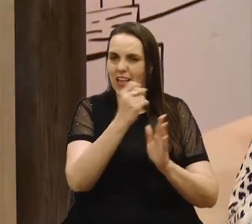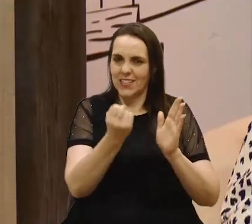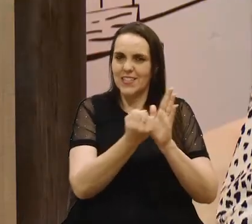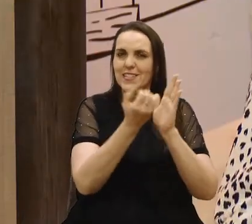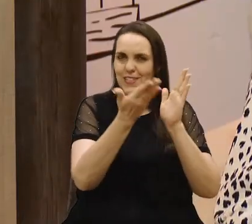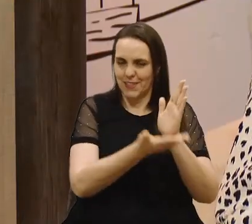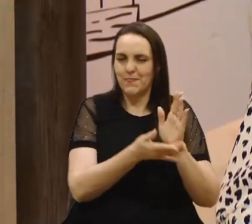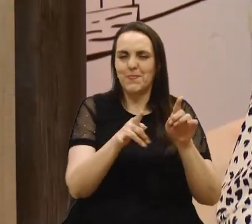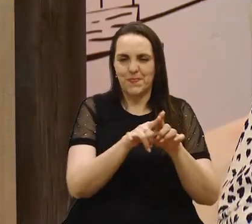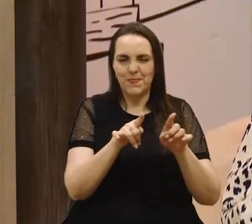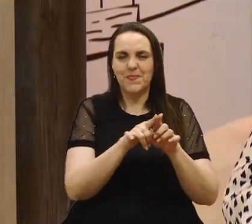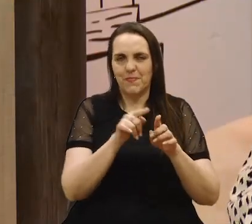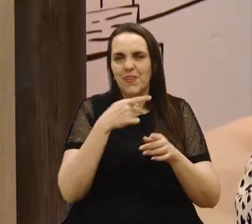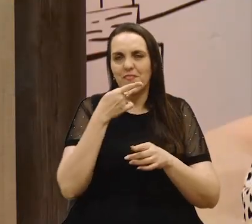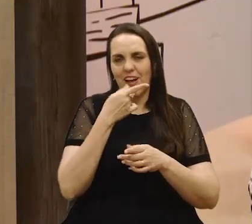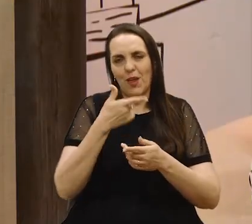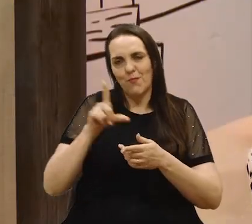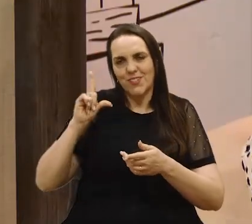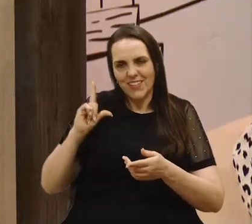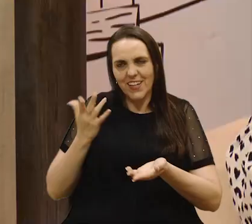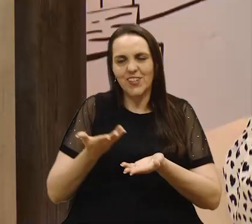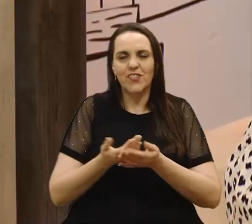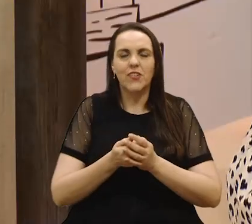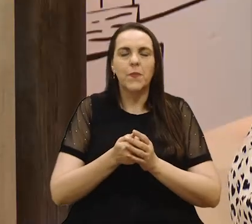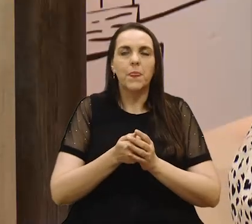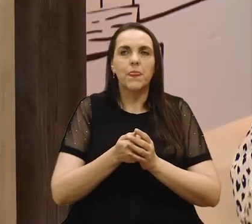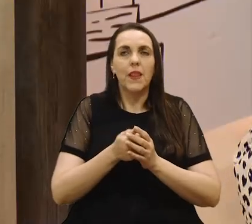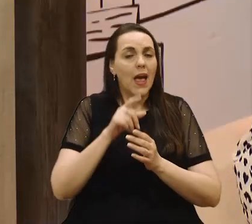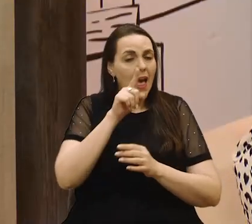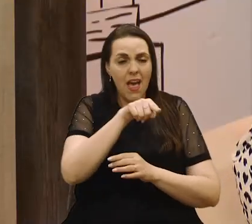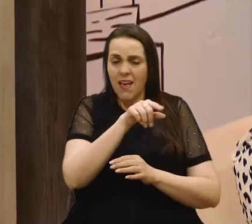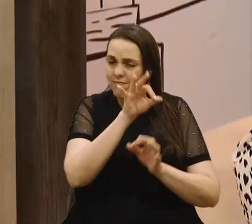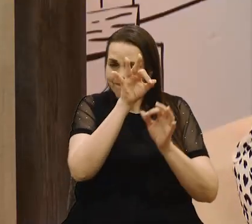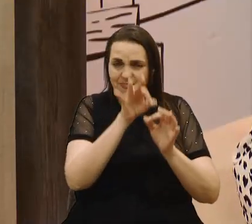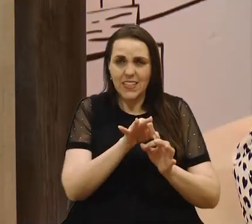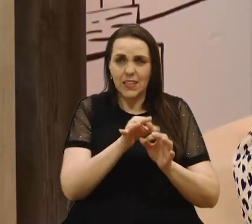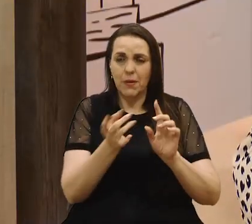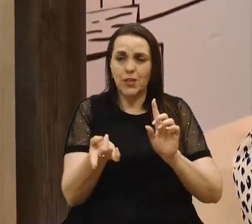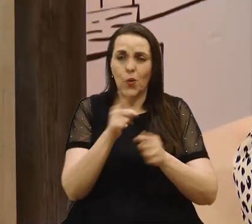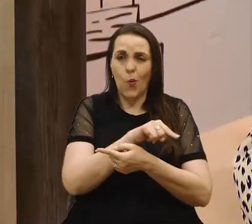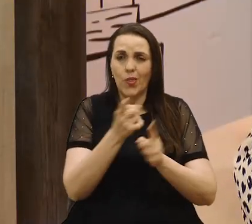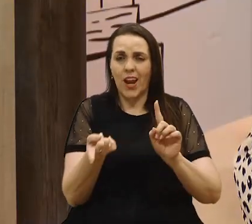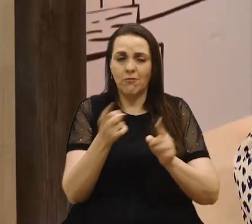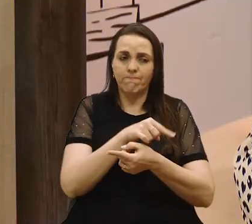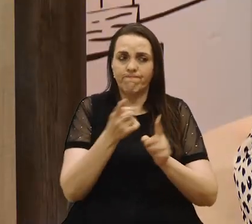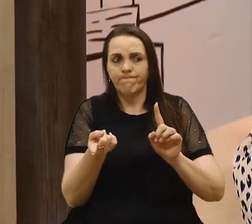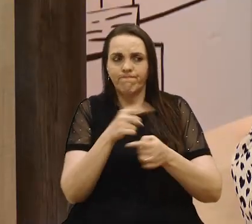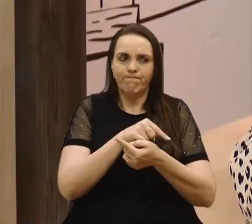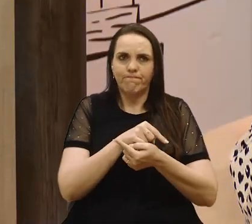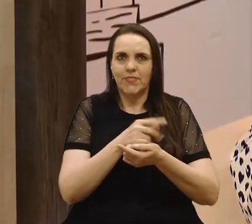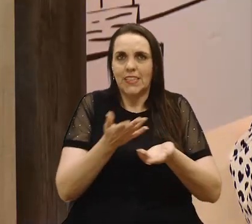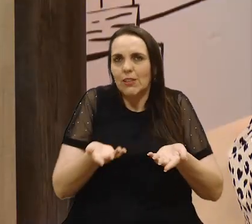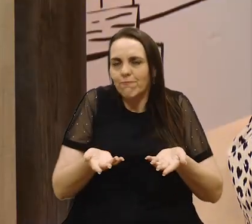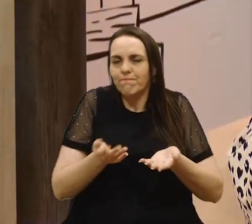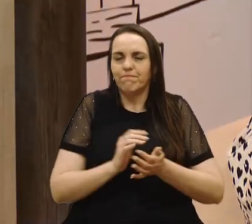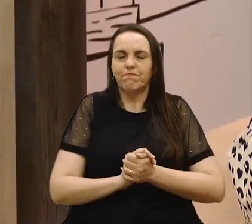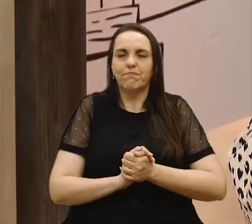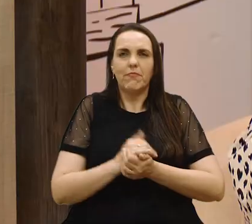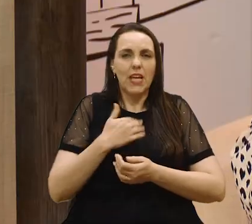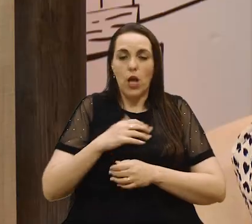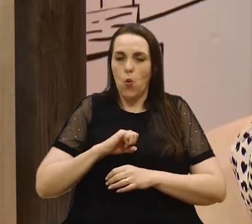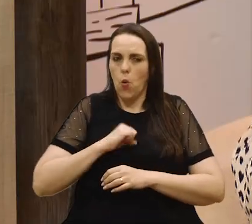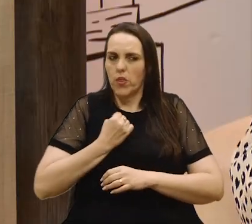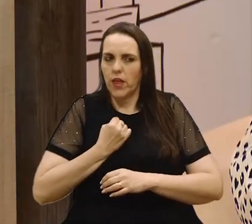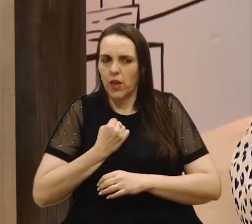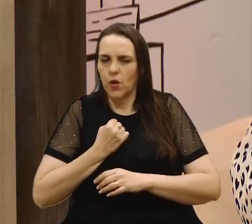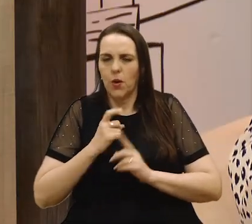já que falamos do simbólico, né? Bastante. Simbolicamente, a Tati é exatamente essa contradição, sabe? Então,